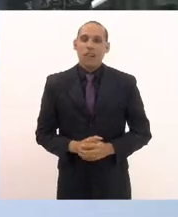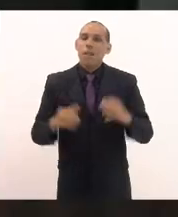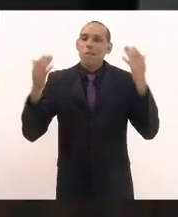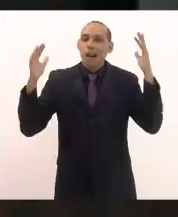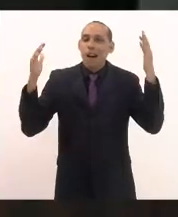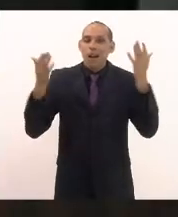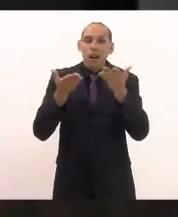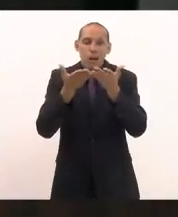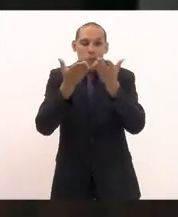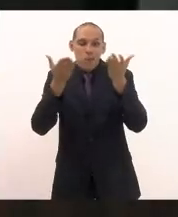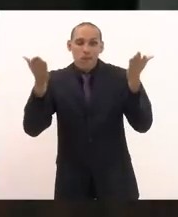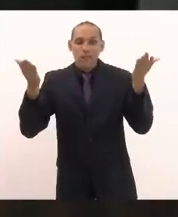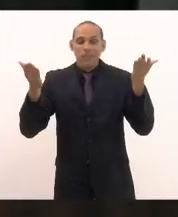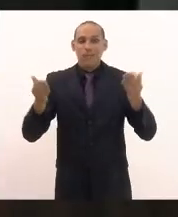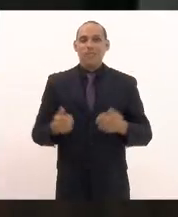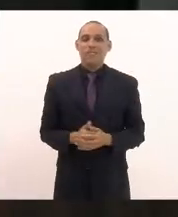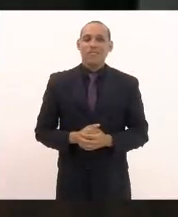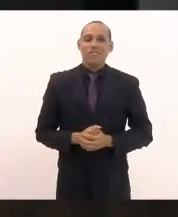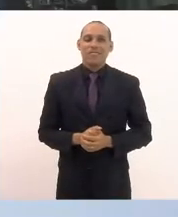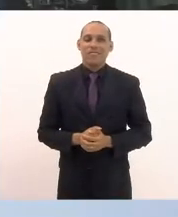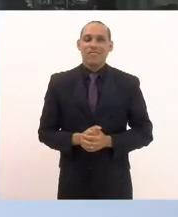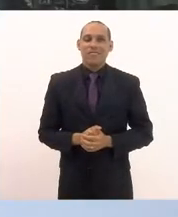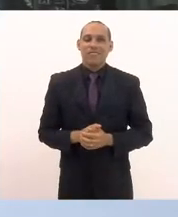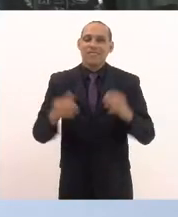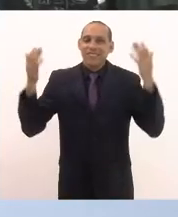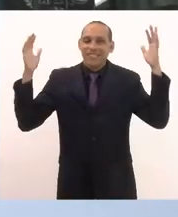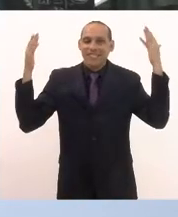Parabéns a todos vocês.